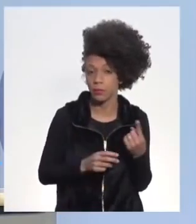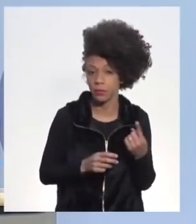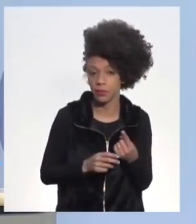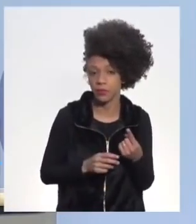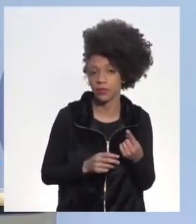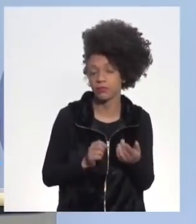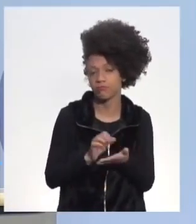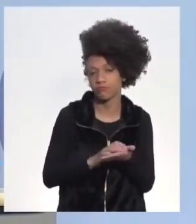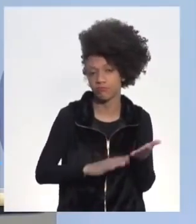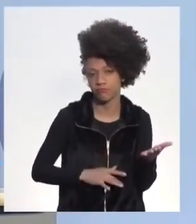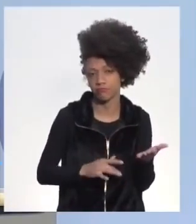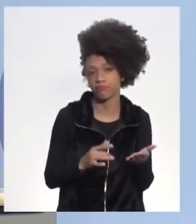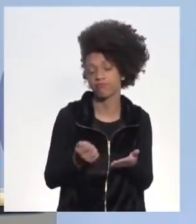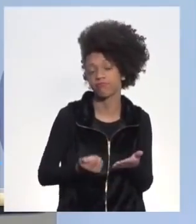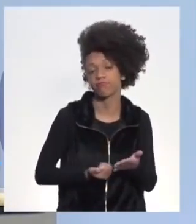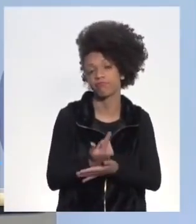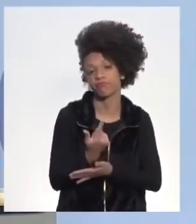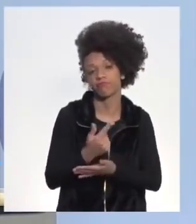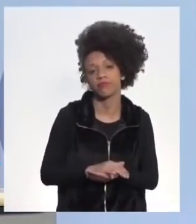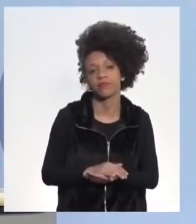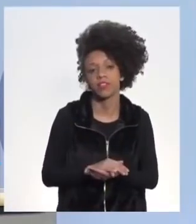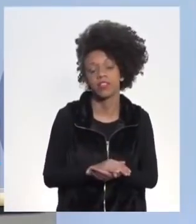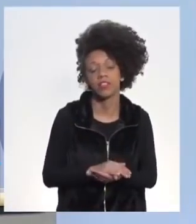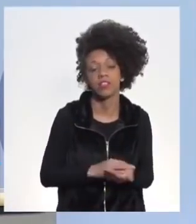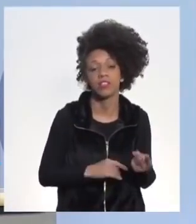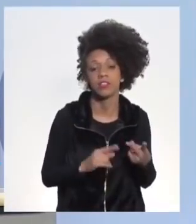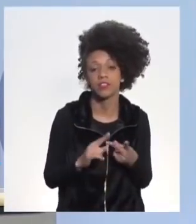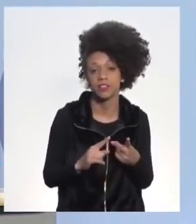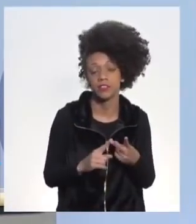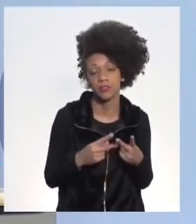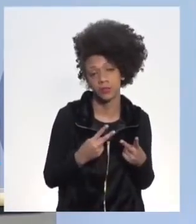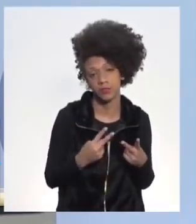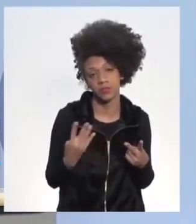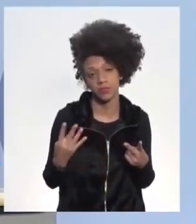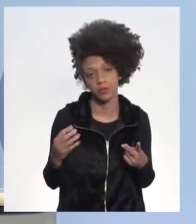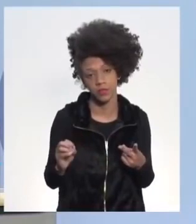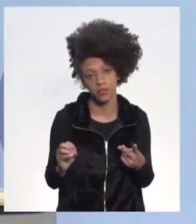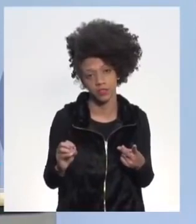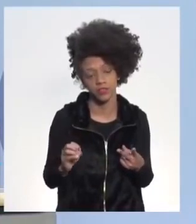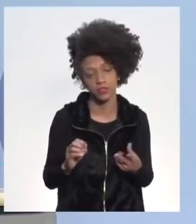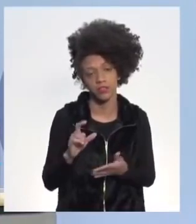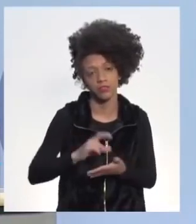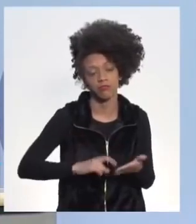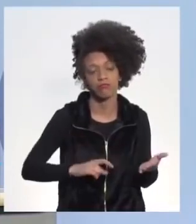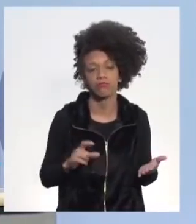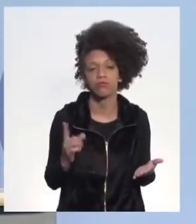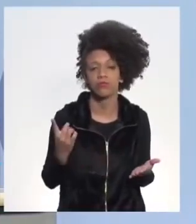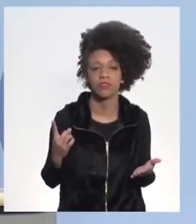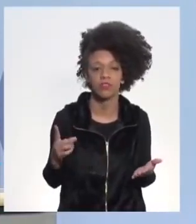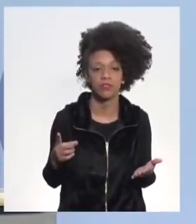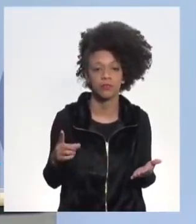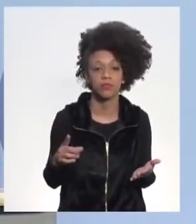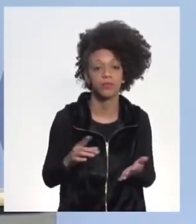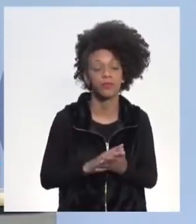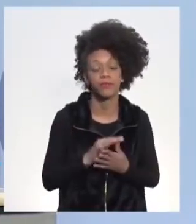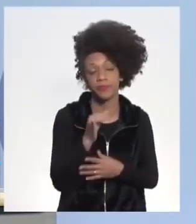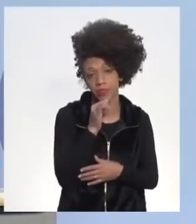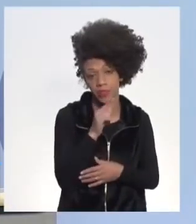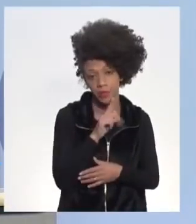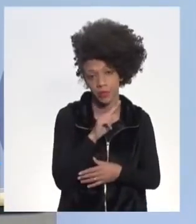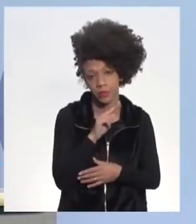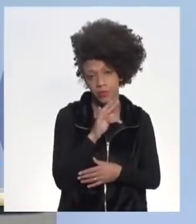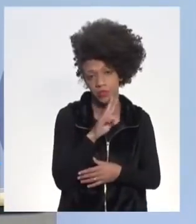boleto, né? E 240 para a questão do débito. Então, por exemplo, o Gustavo colocou isso